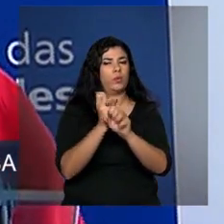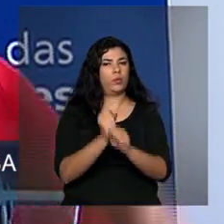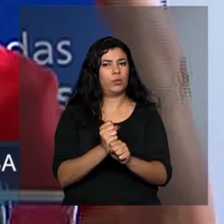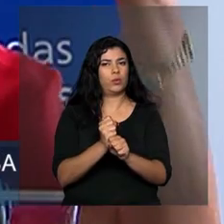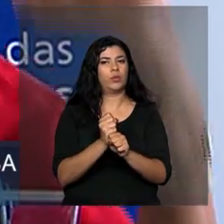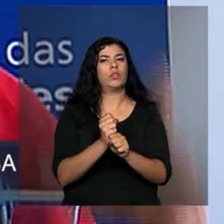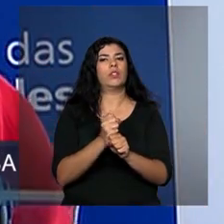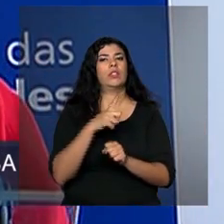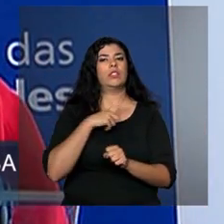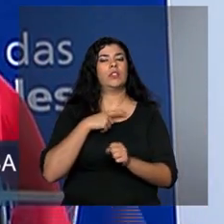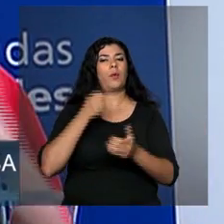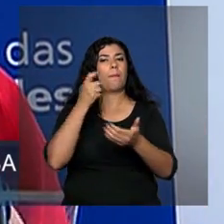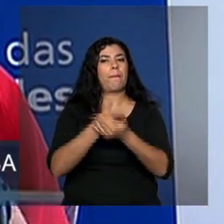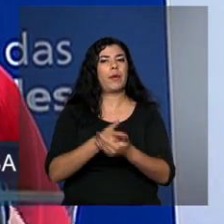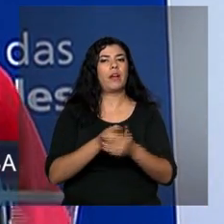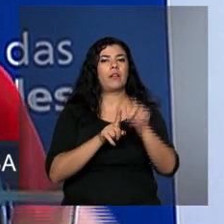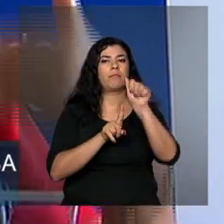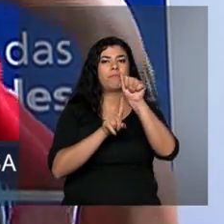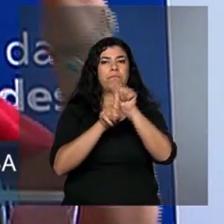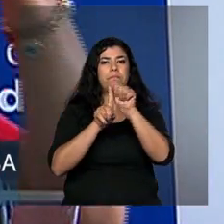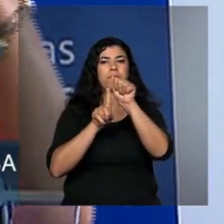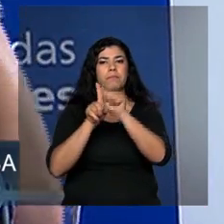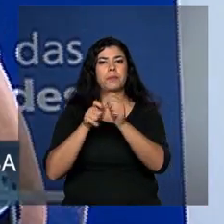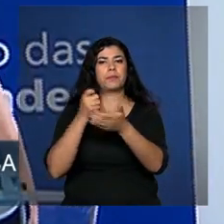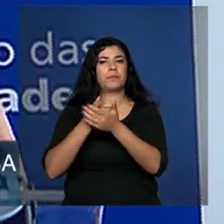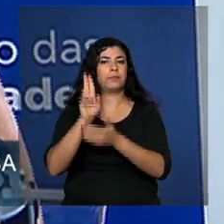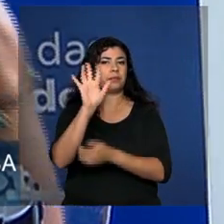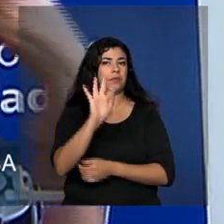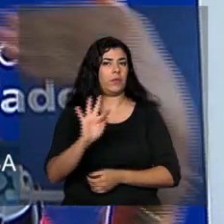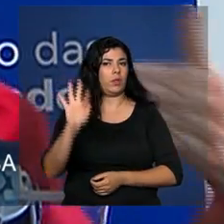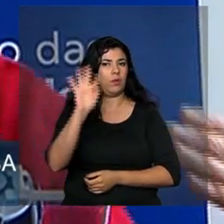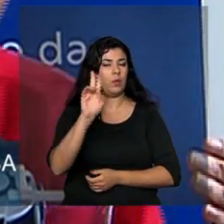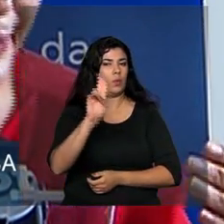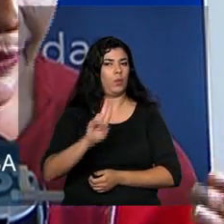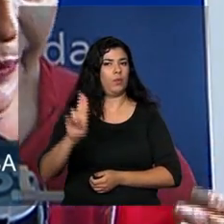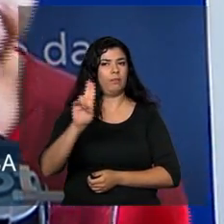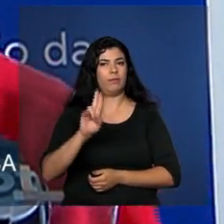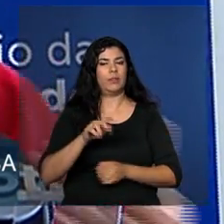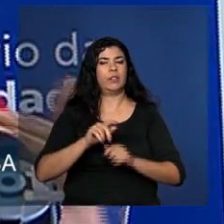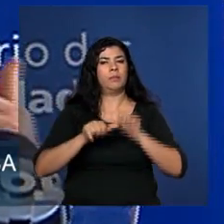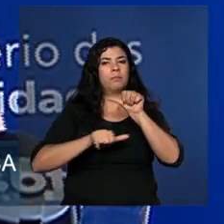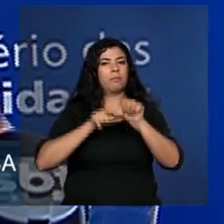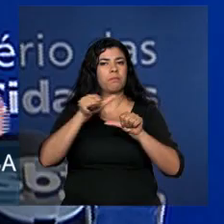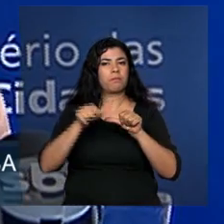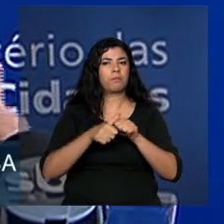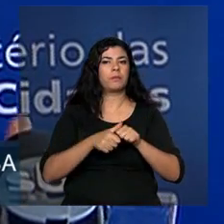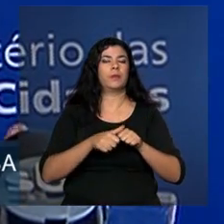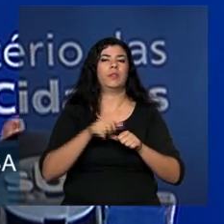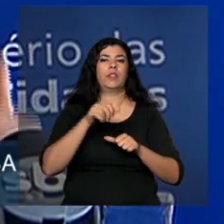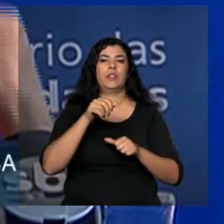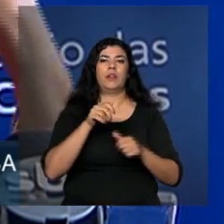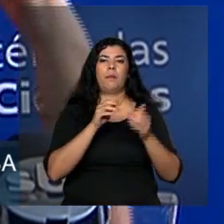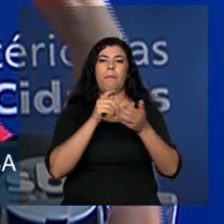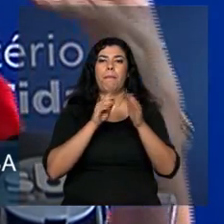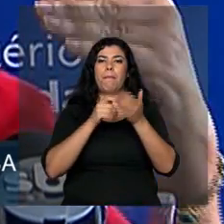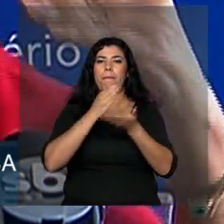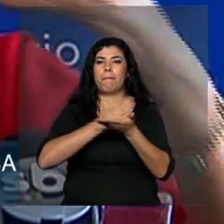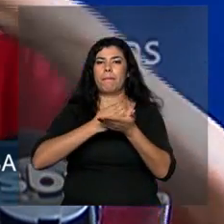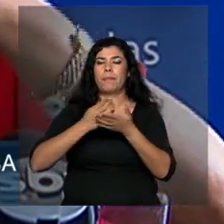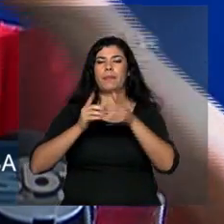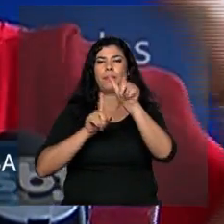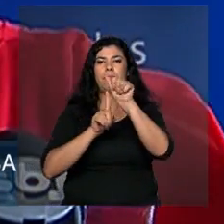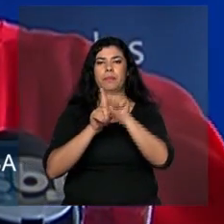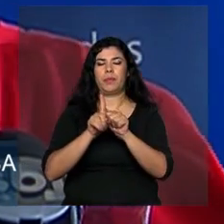das mensalidades, não se pode aceitar que reajuste de mensalidade seja o